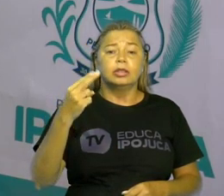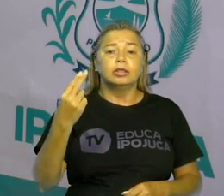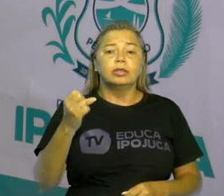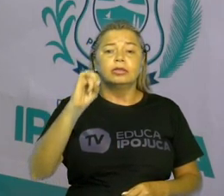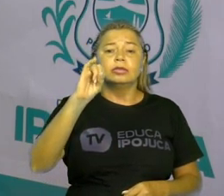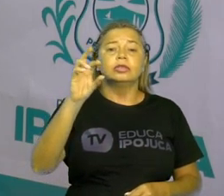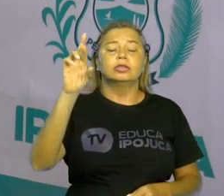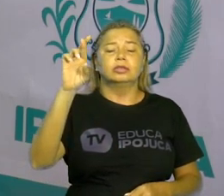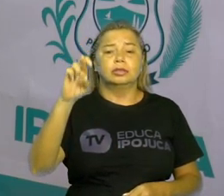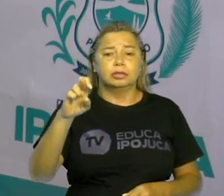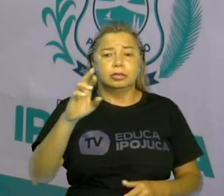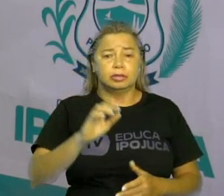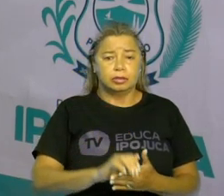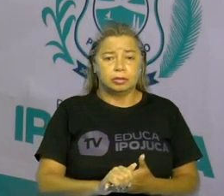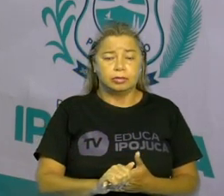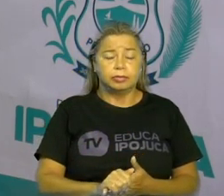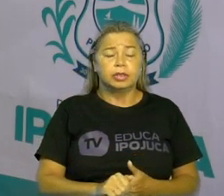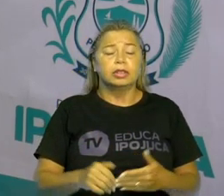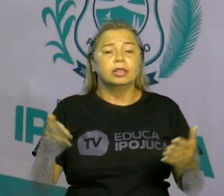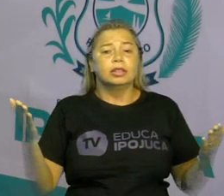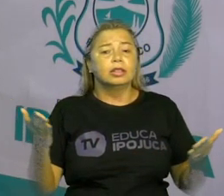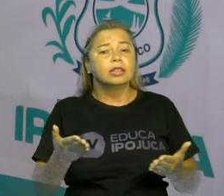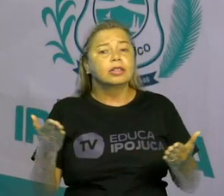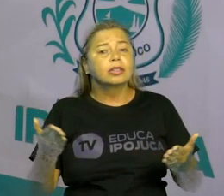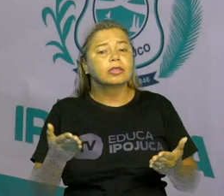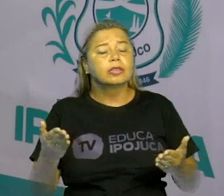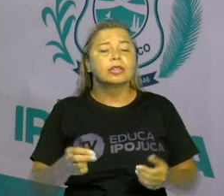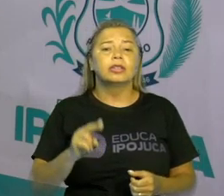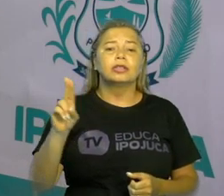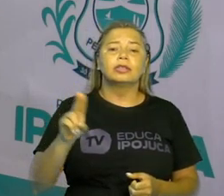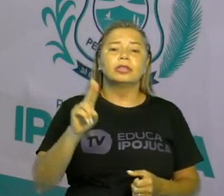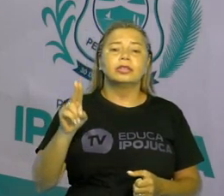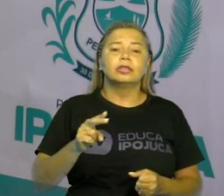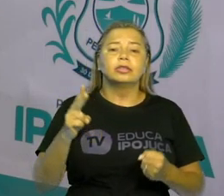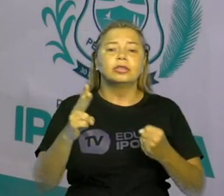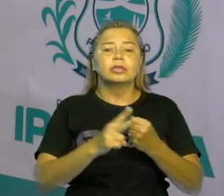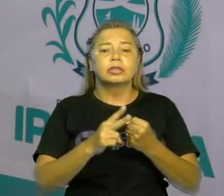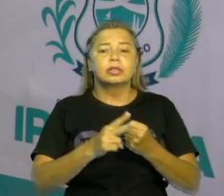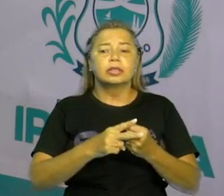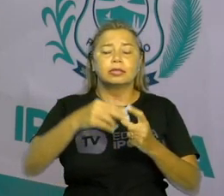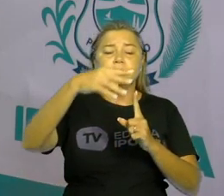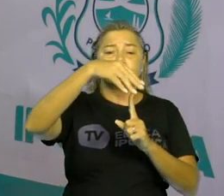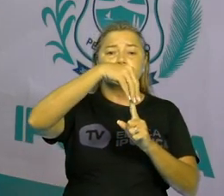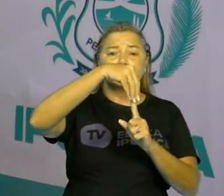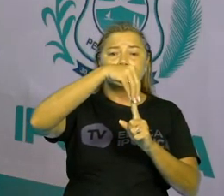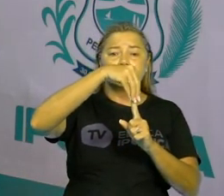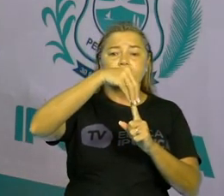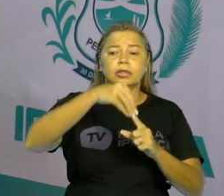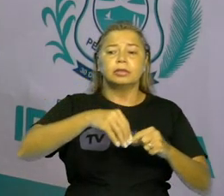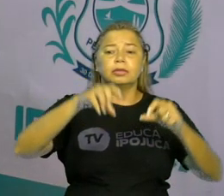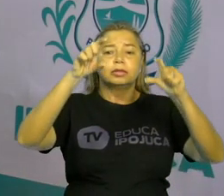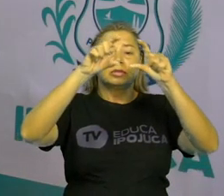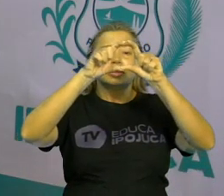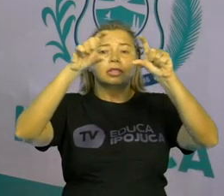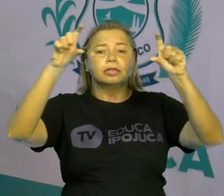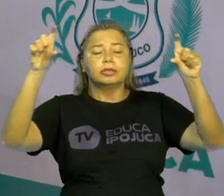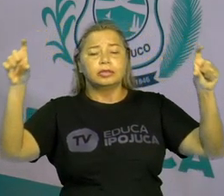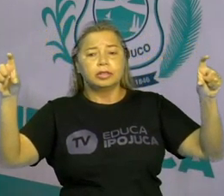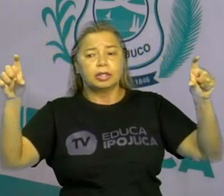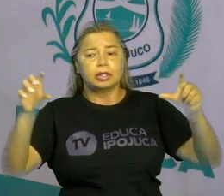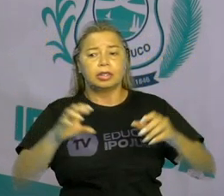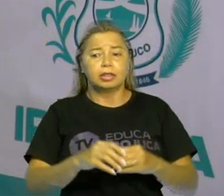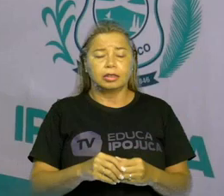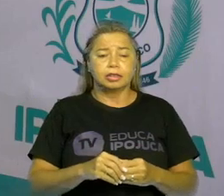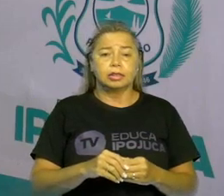to, então, eu vou utilizar o verbo principal da frase no infinitivo, mas sem o to,